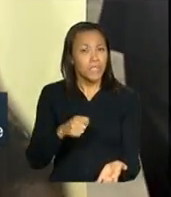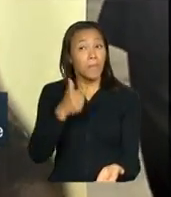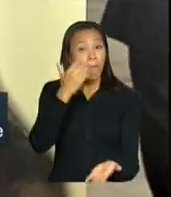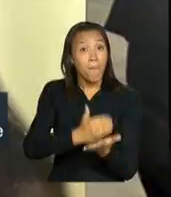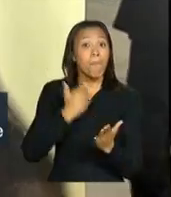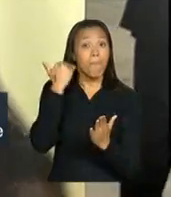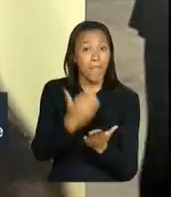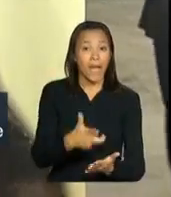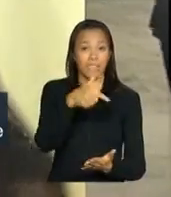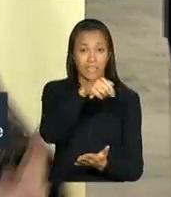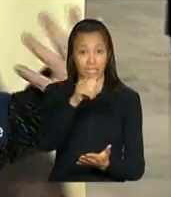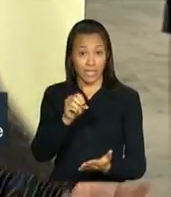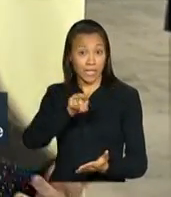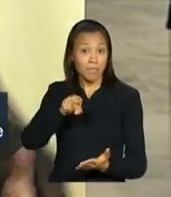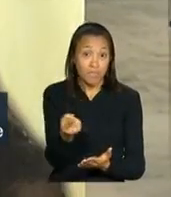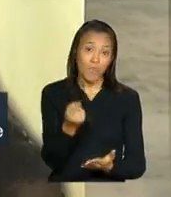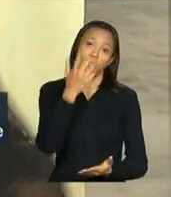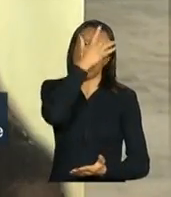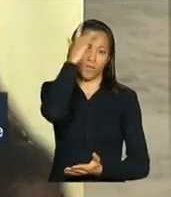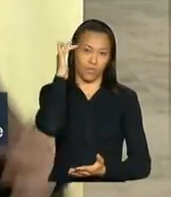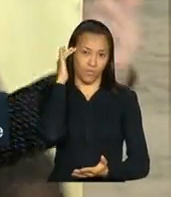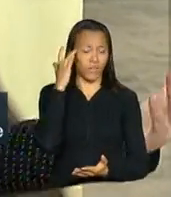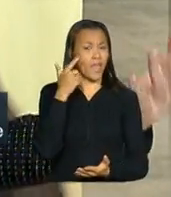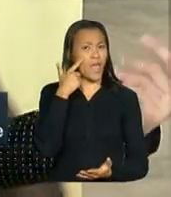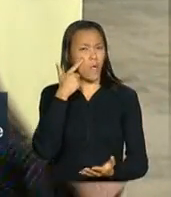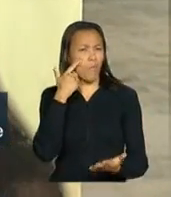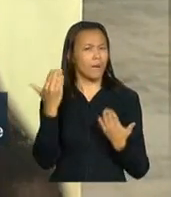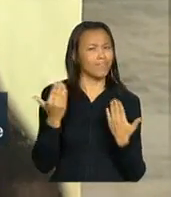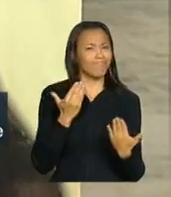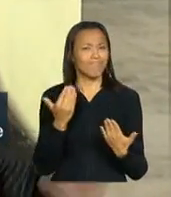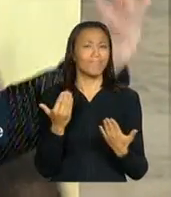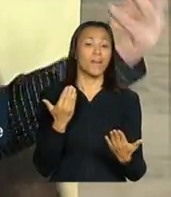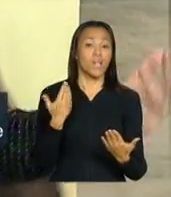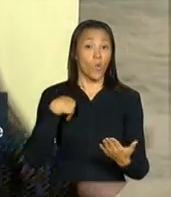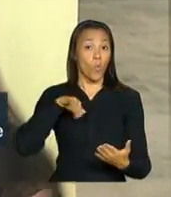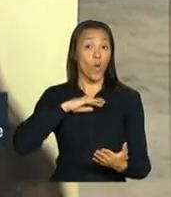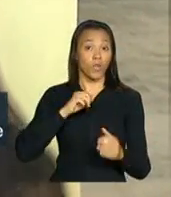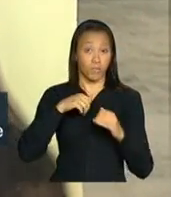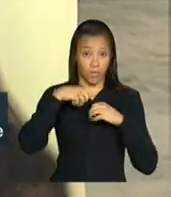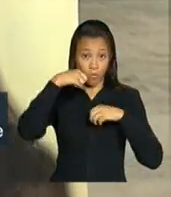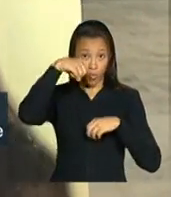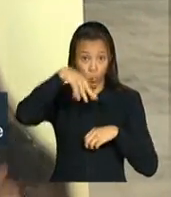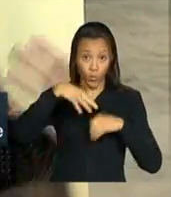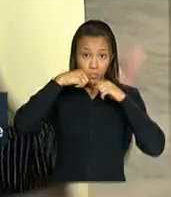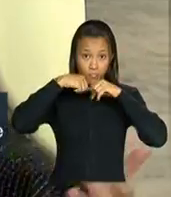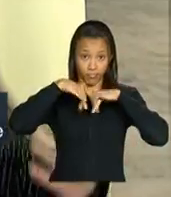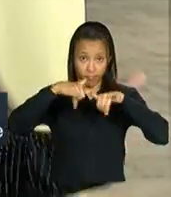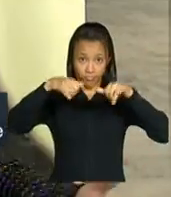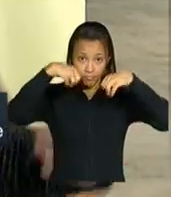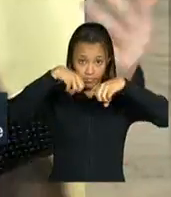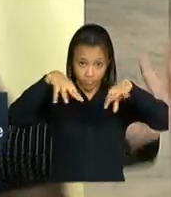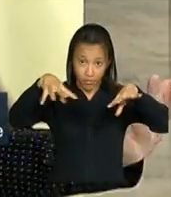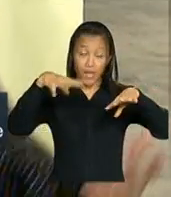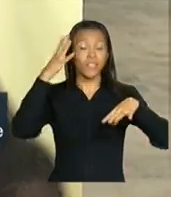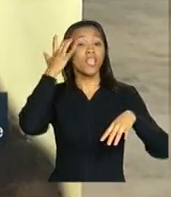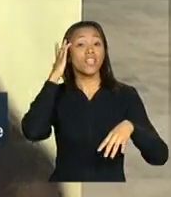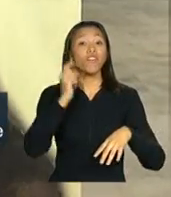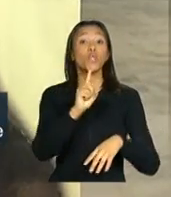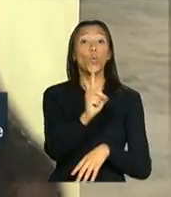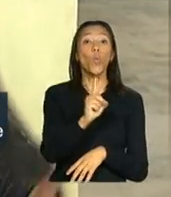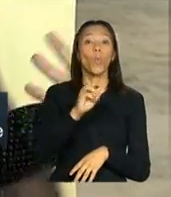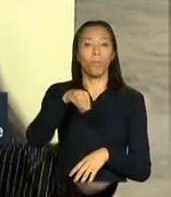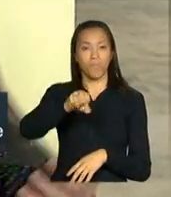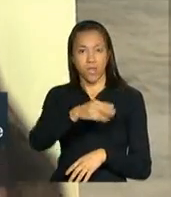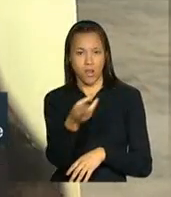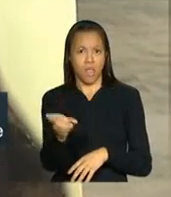mais 700.000 pessoas agora isso é uma estimativa quando a gente lançou o luz para todos lá em 2004 a gente também imaginava que 1 milhão de